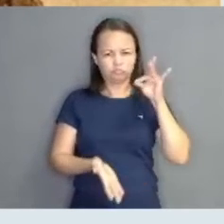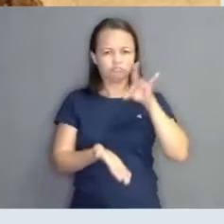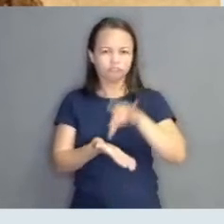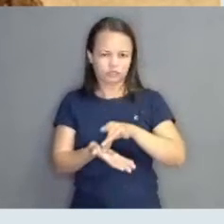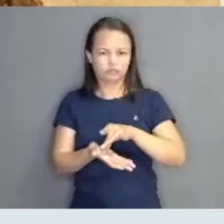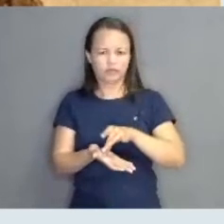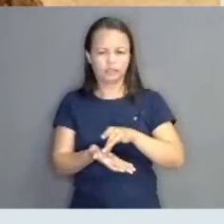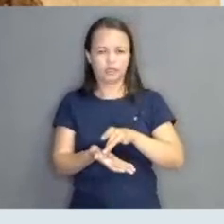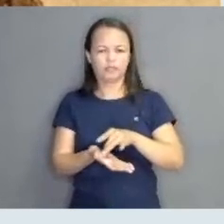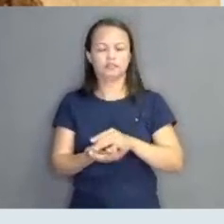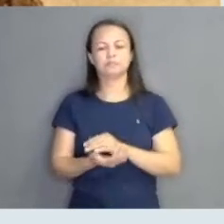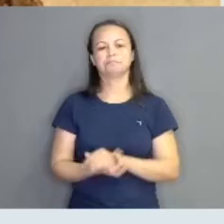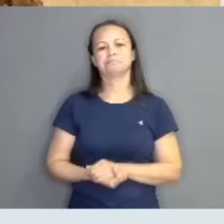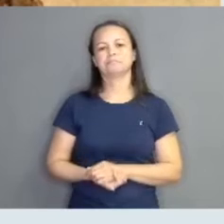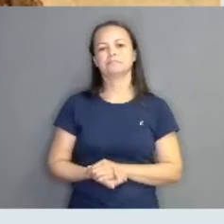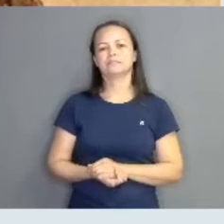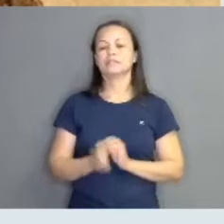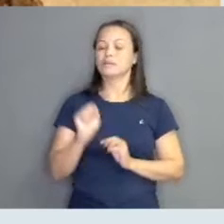Bom, pessoal,